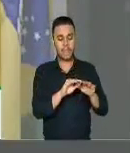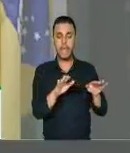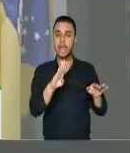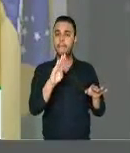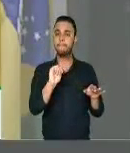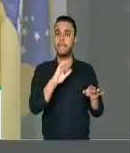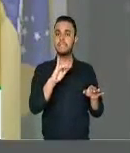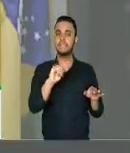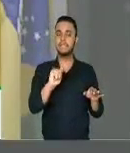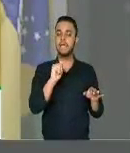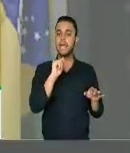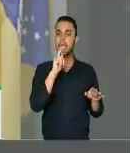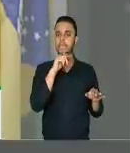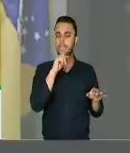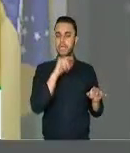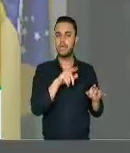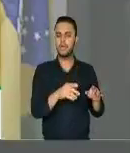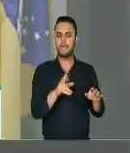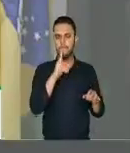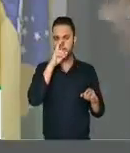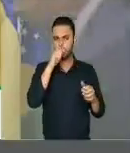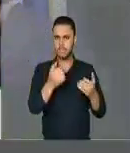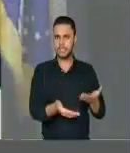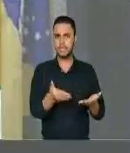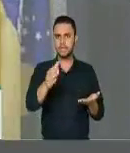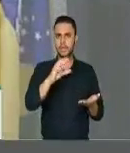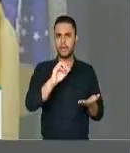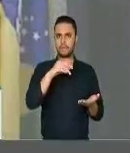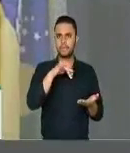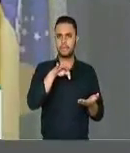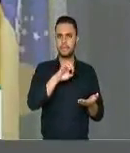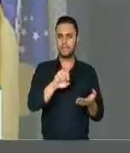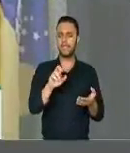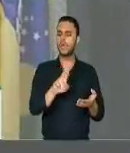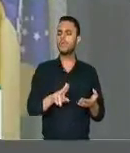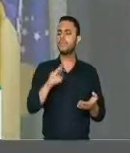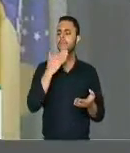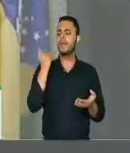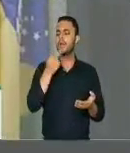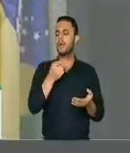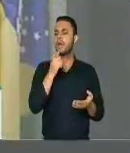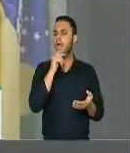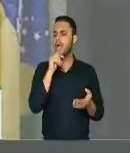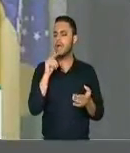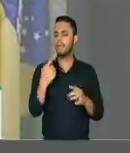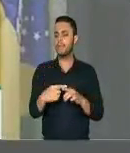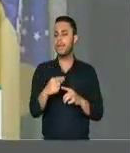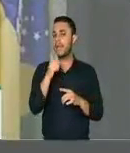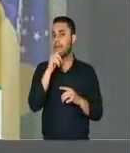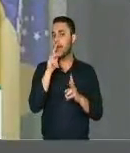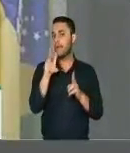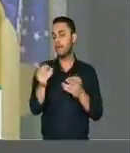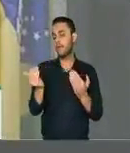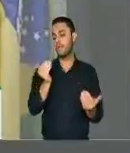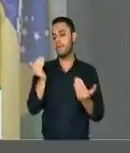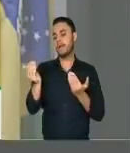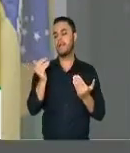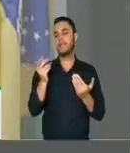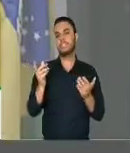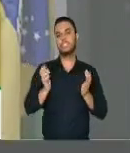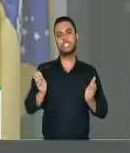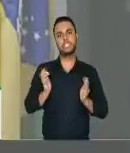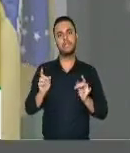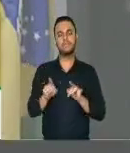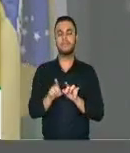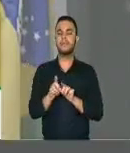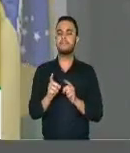hidrográficas, fortalecer os comitês e daí usar essa água da melhor forma possível e a água ser sinônimo de riqueza e de prosperidade,